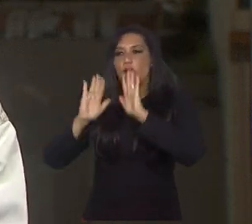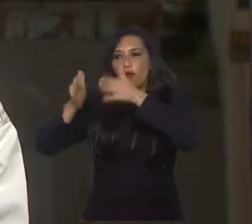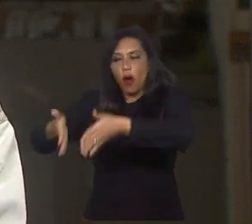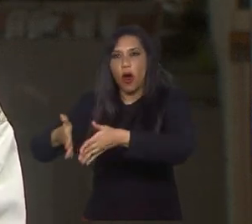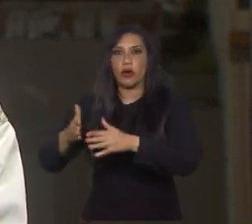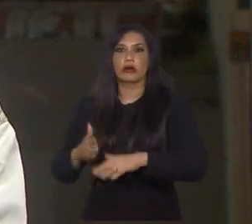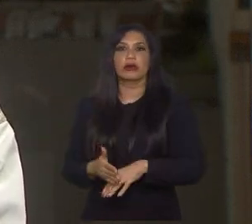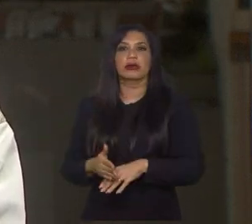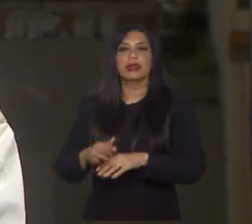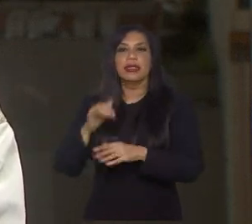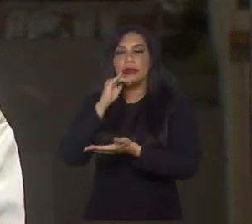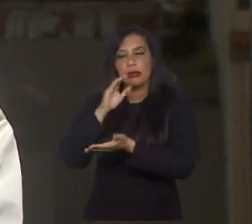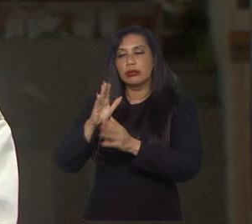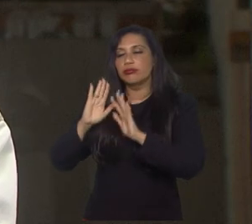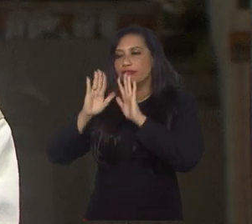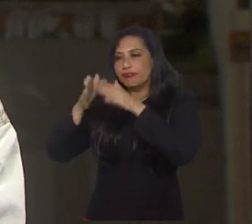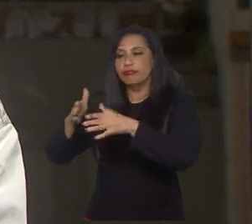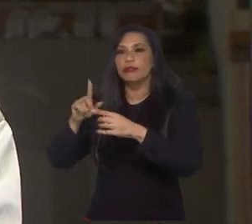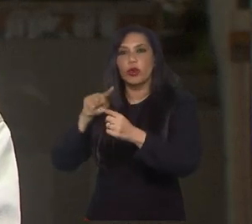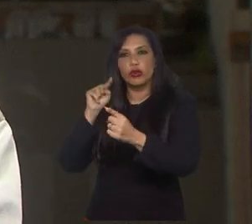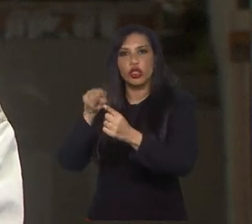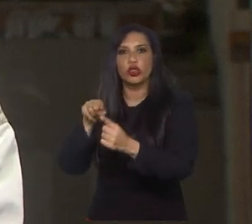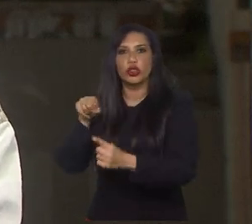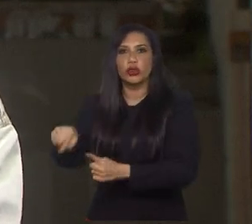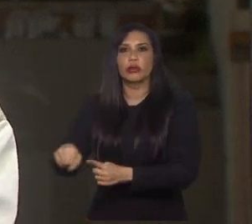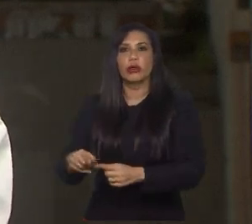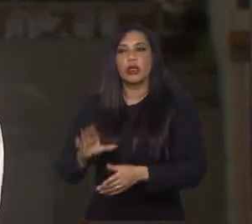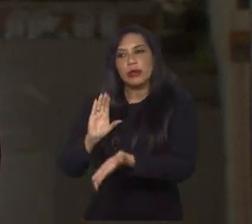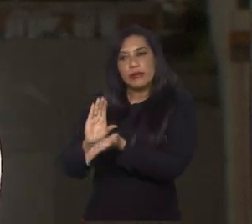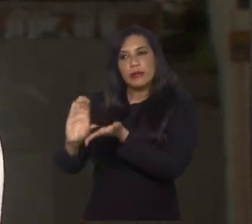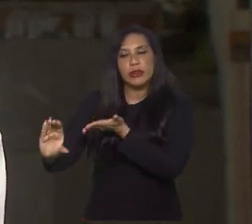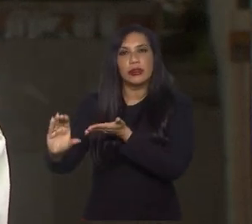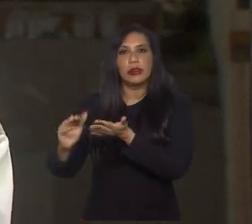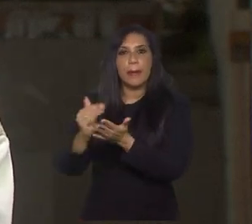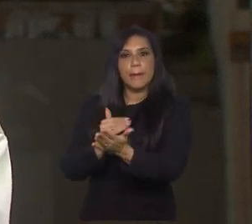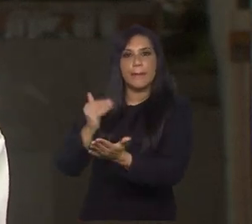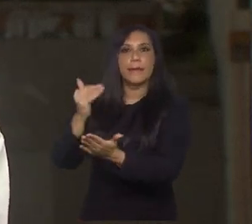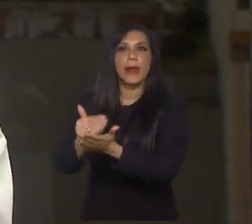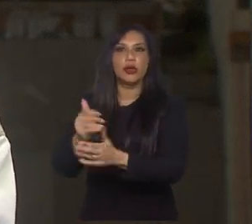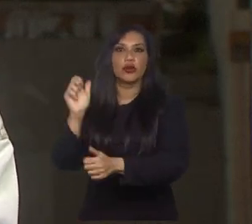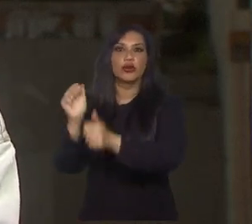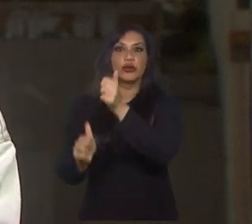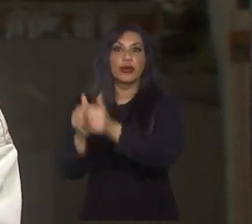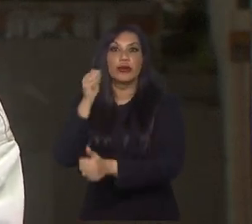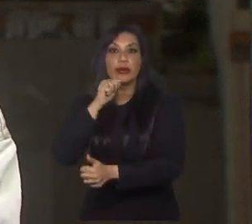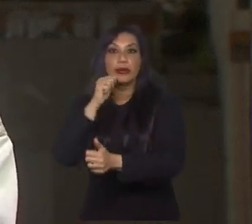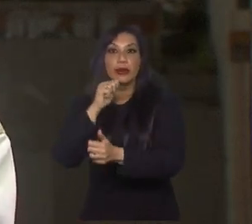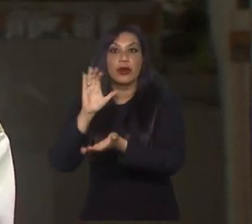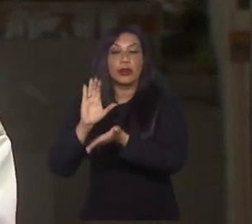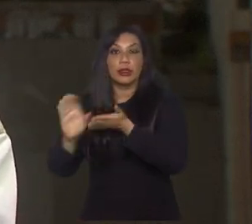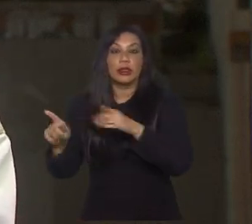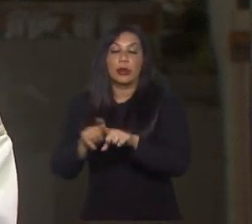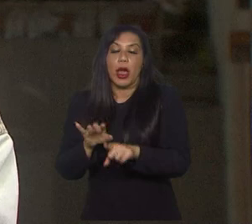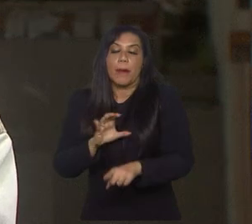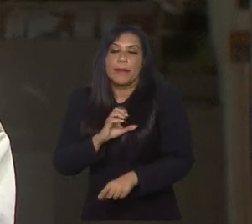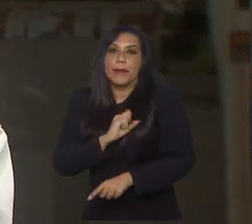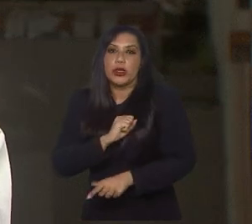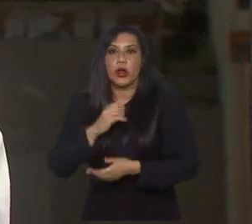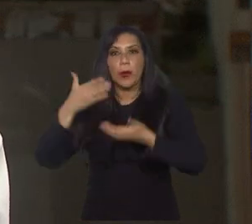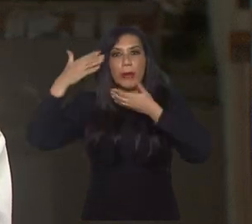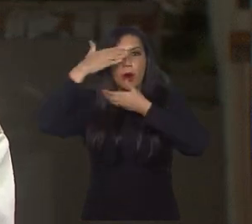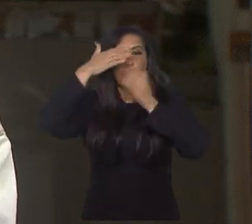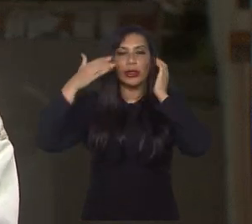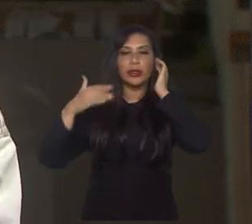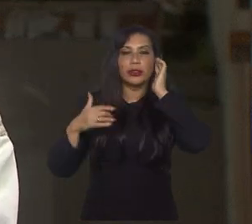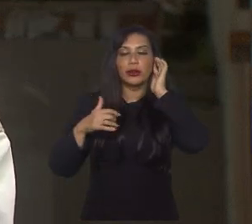muito positivo, então também está investindo mais. E somando esse investimento à paixão marroquina pelo futebol,